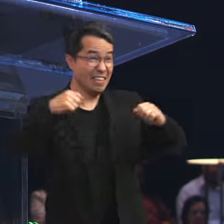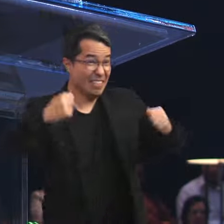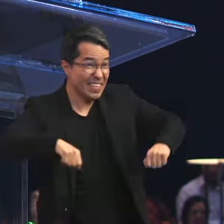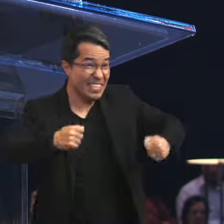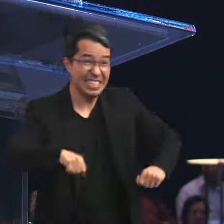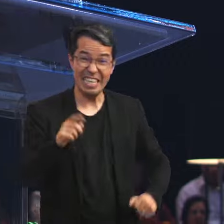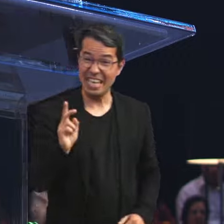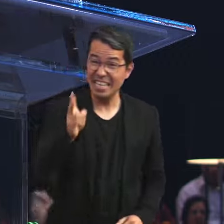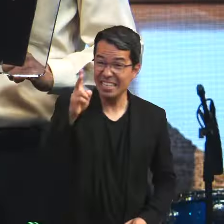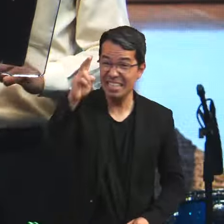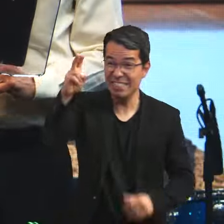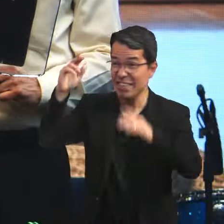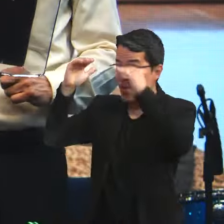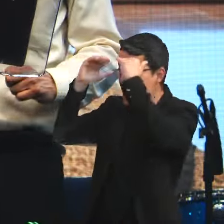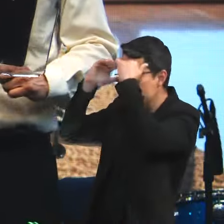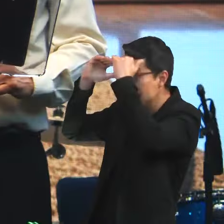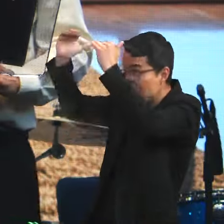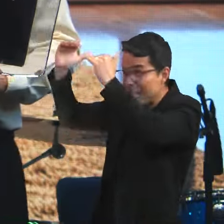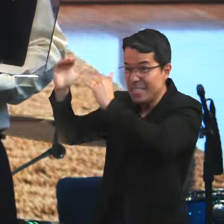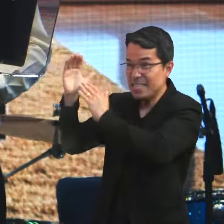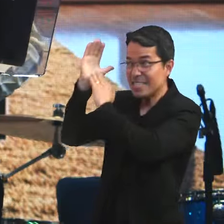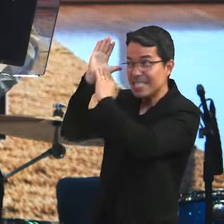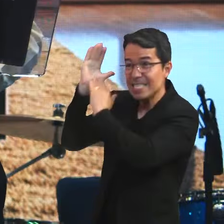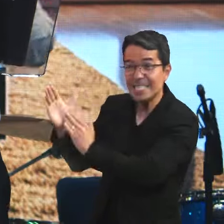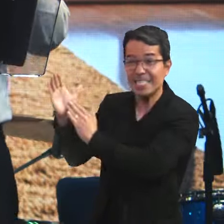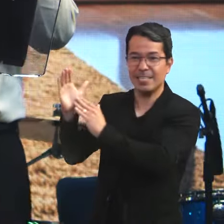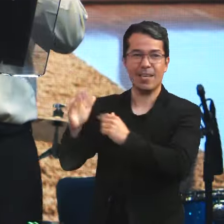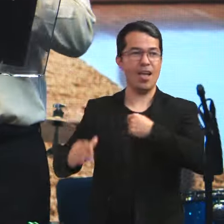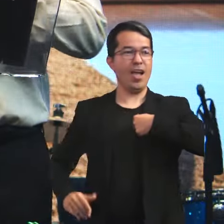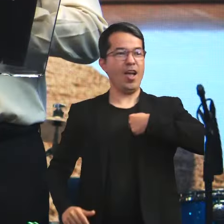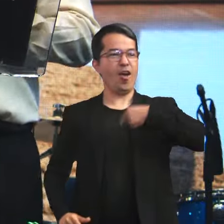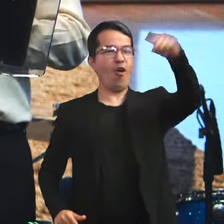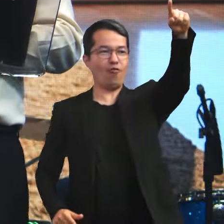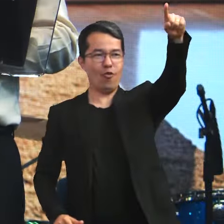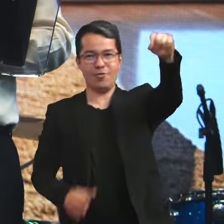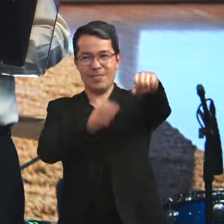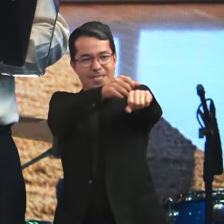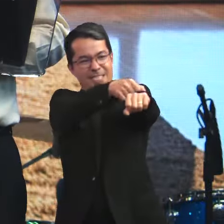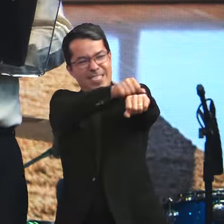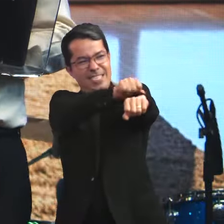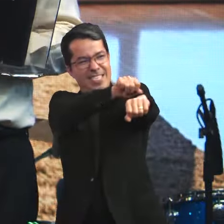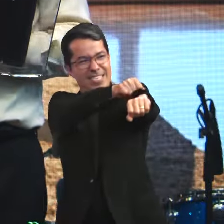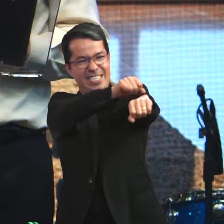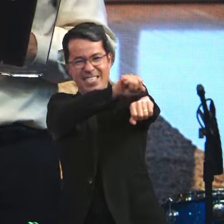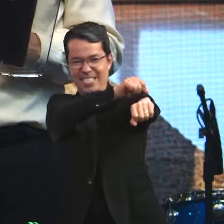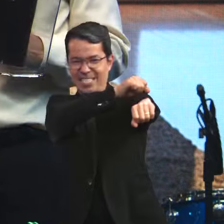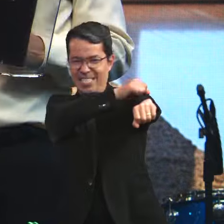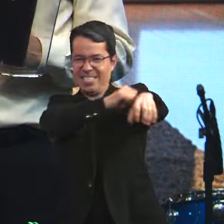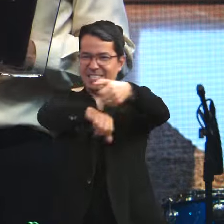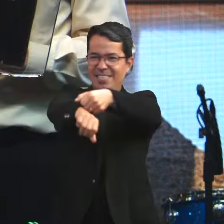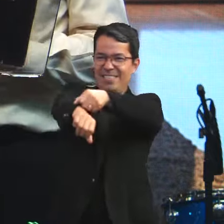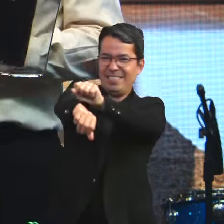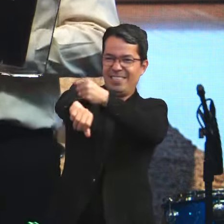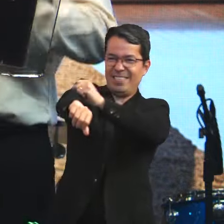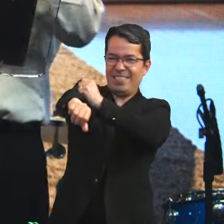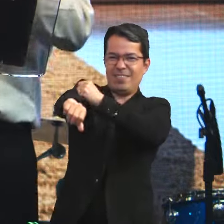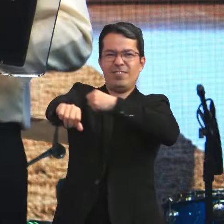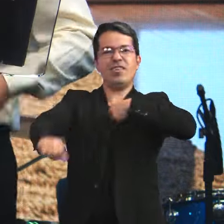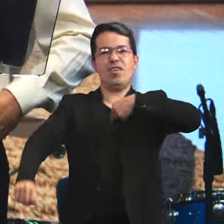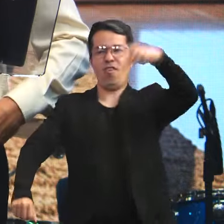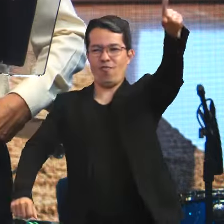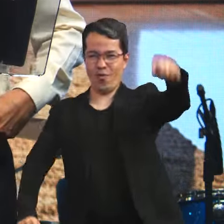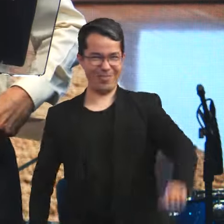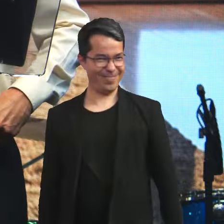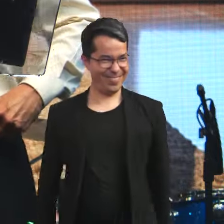comissão você ainda não fez isso esse é o primeiro passo o primeiro que Pablo essa a primeira coisa que Paulo fez em